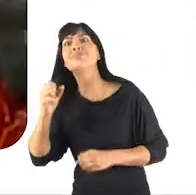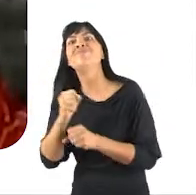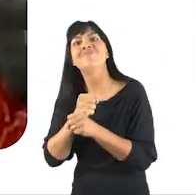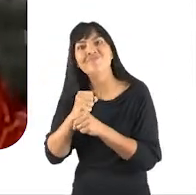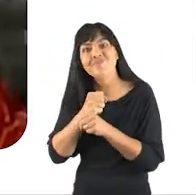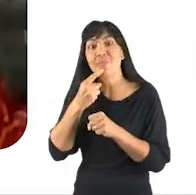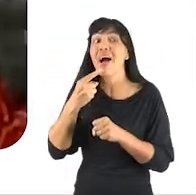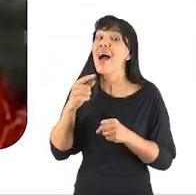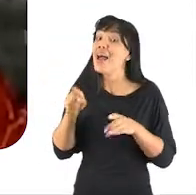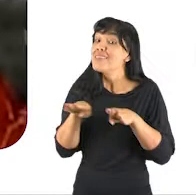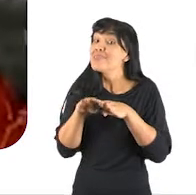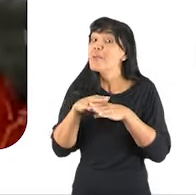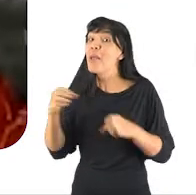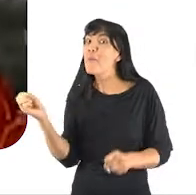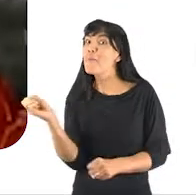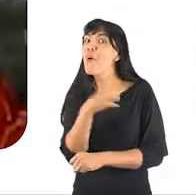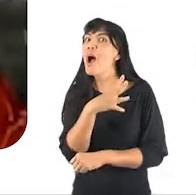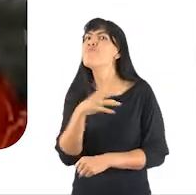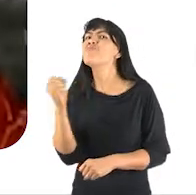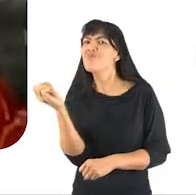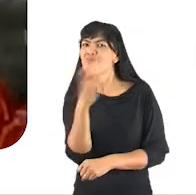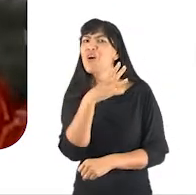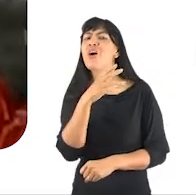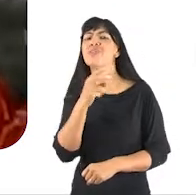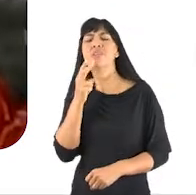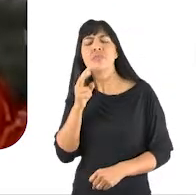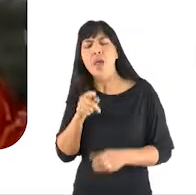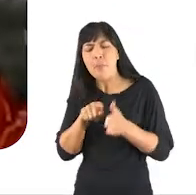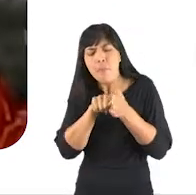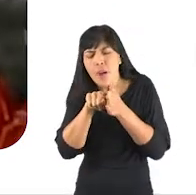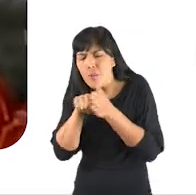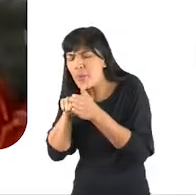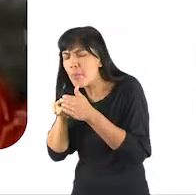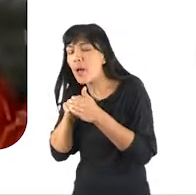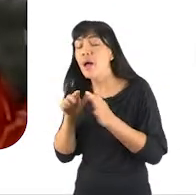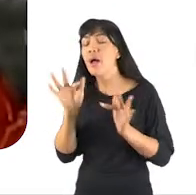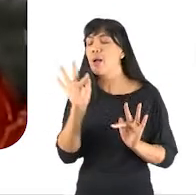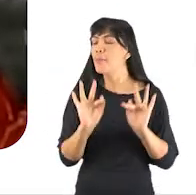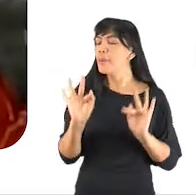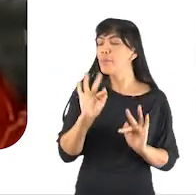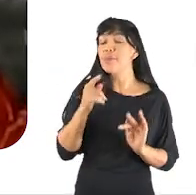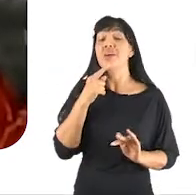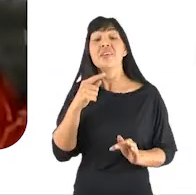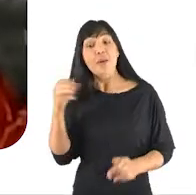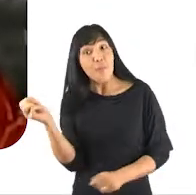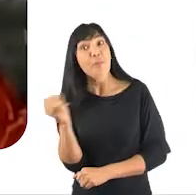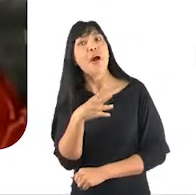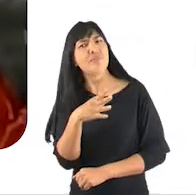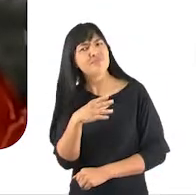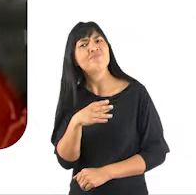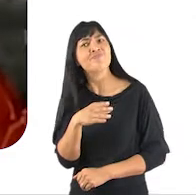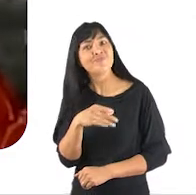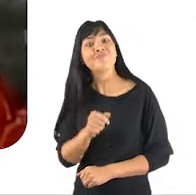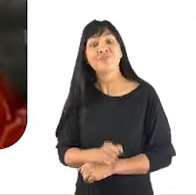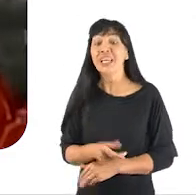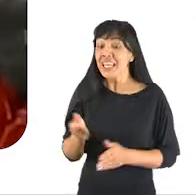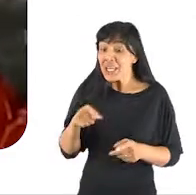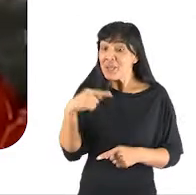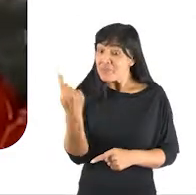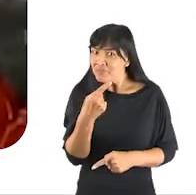empresa muito inovadora e está sempre em busca de tecnologia e de inovação. E